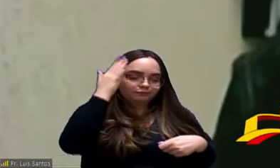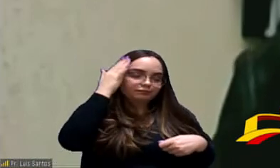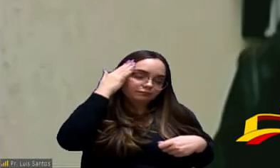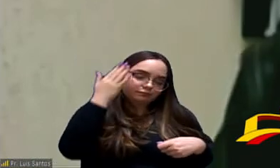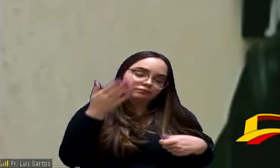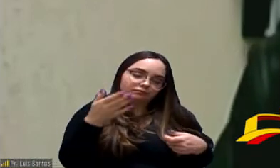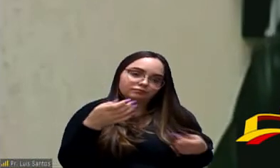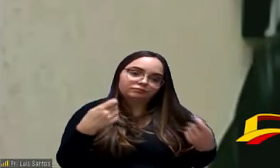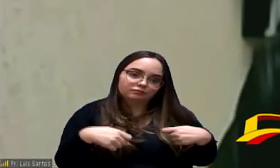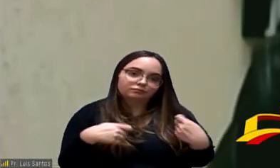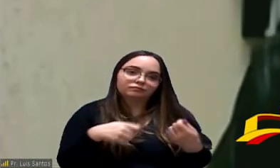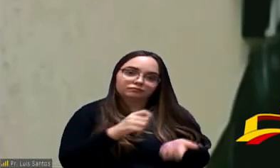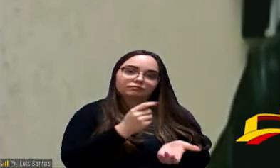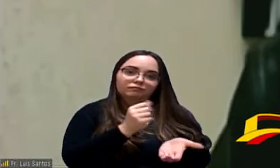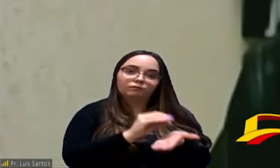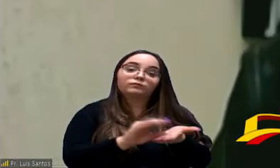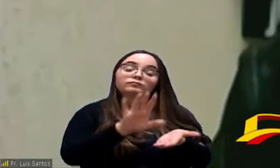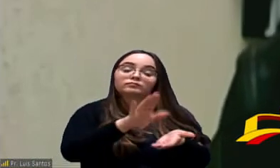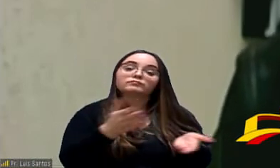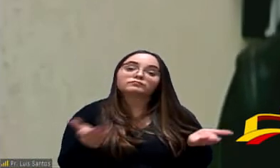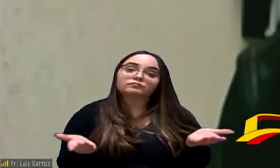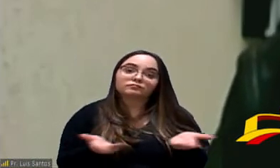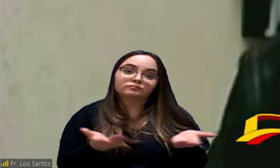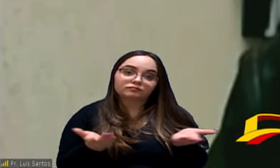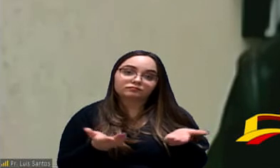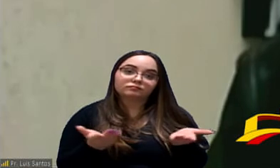existem, mas hoje